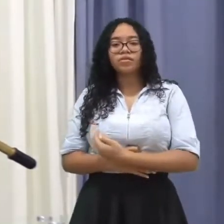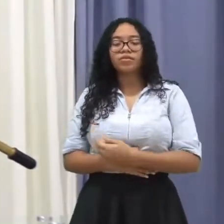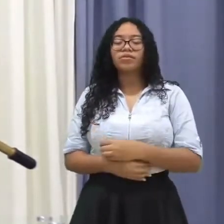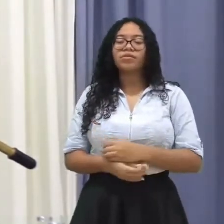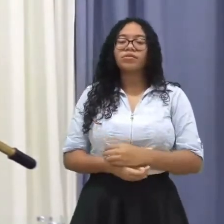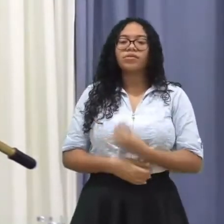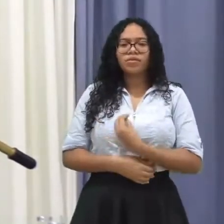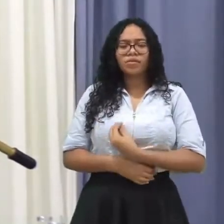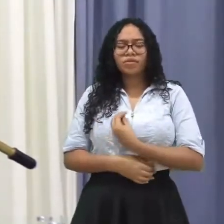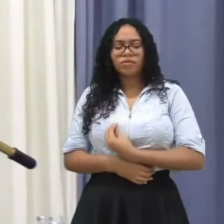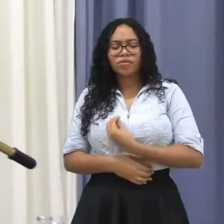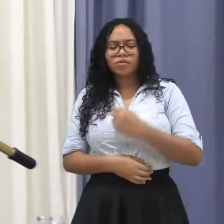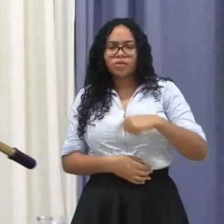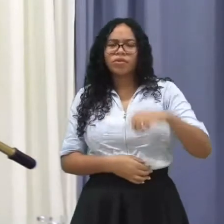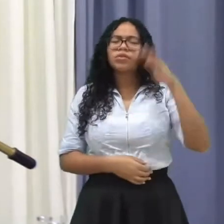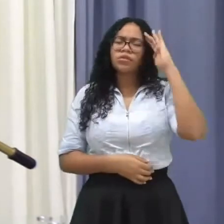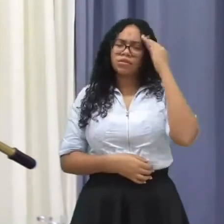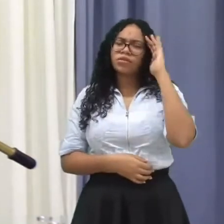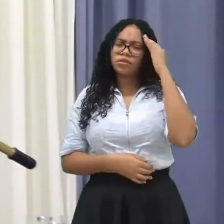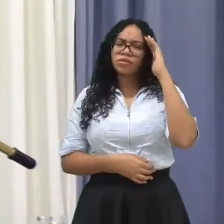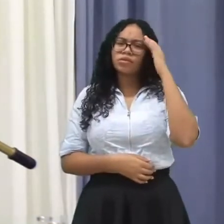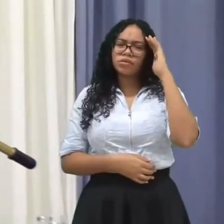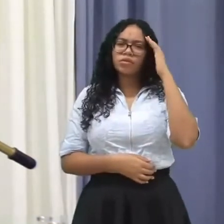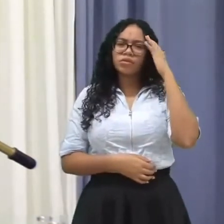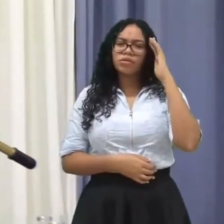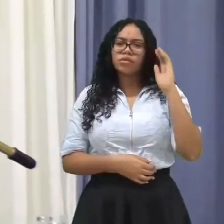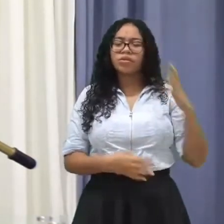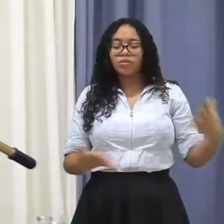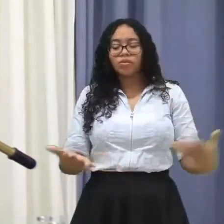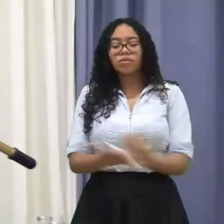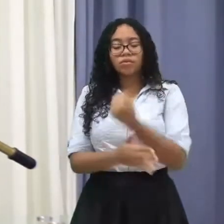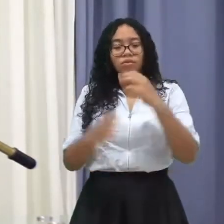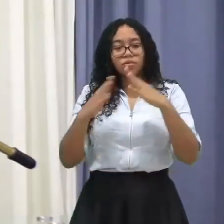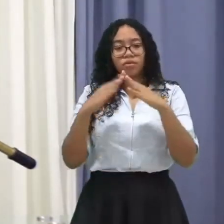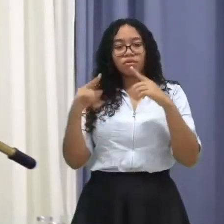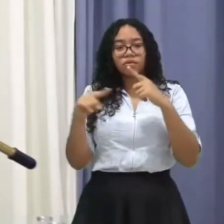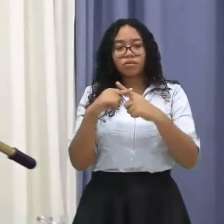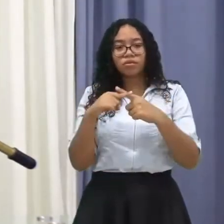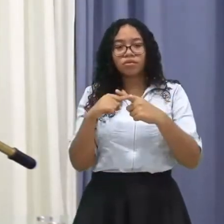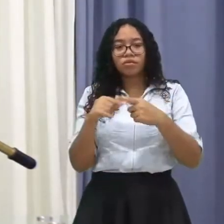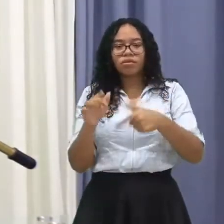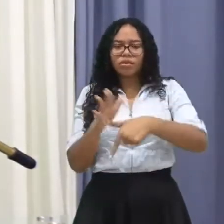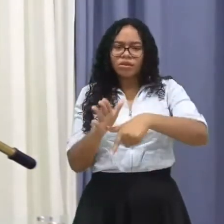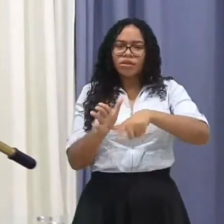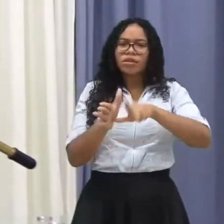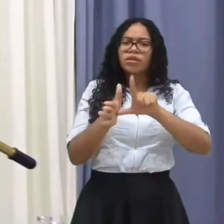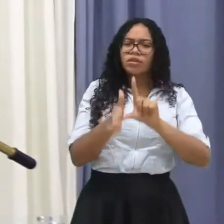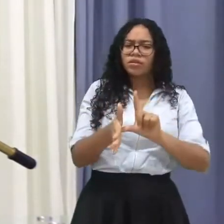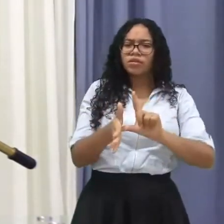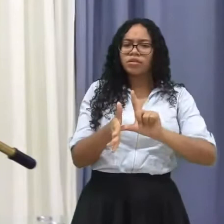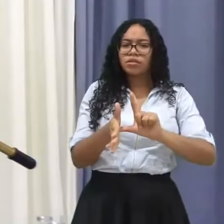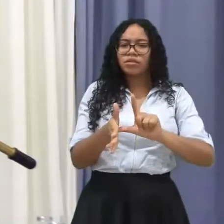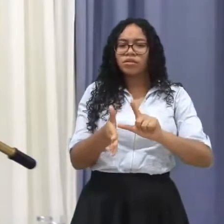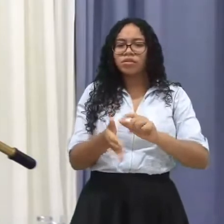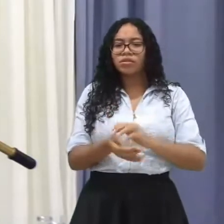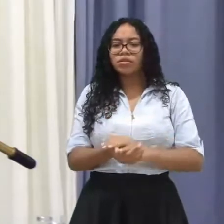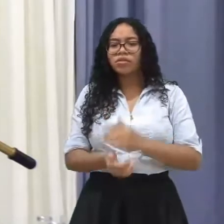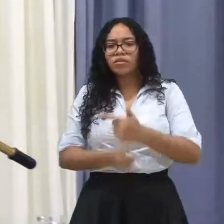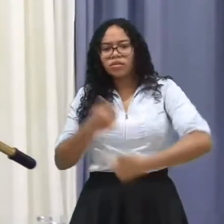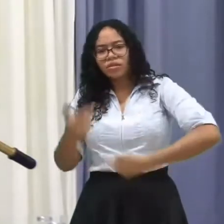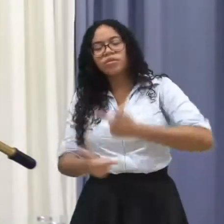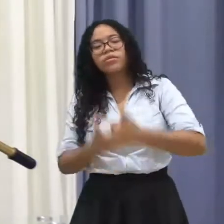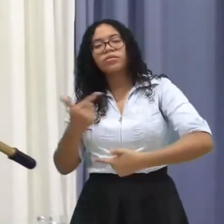é, que entendemos o arrebatamento da igreja antes da grande tribulação, podemos